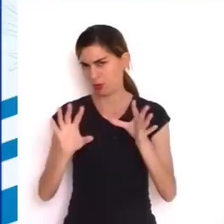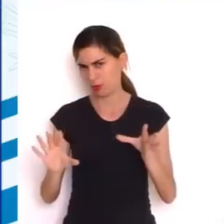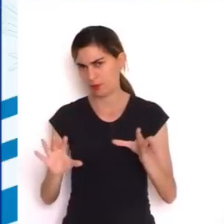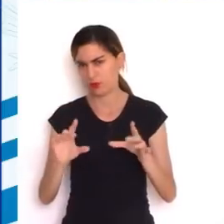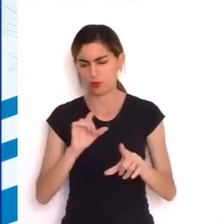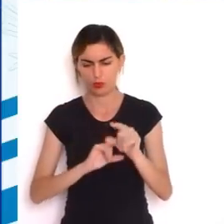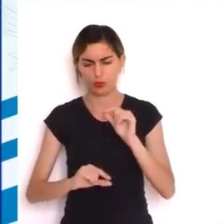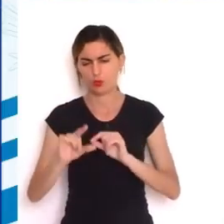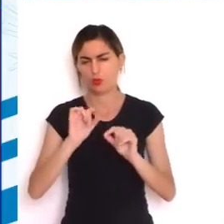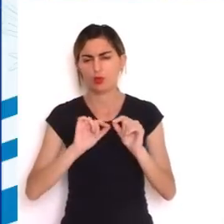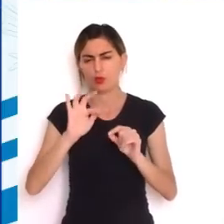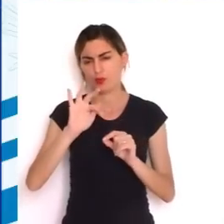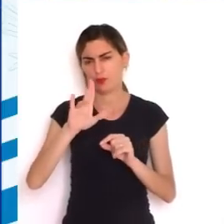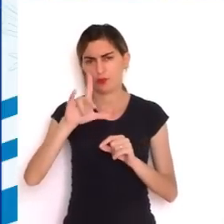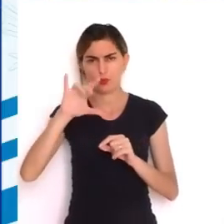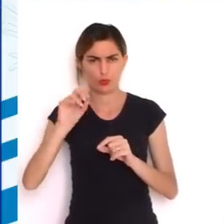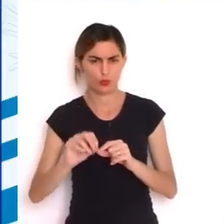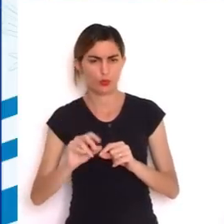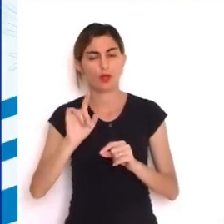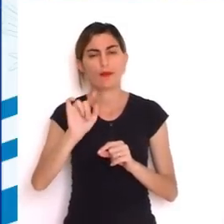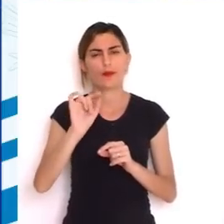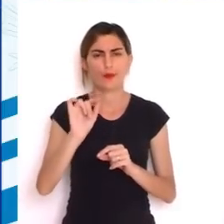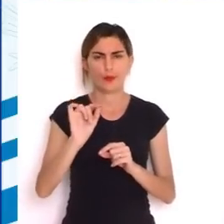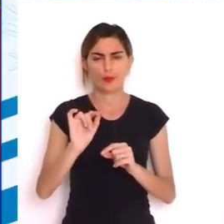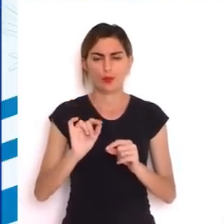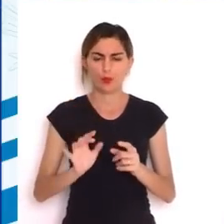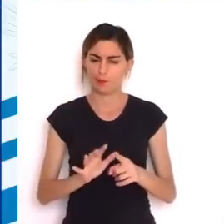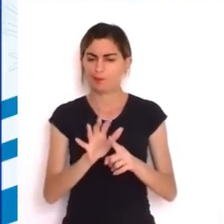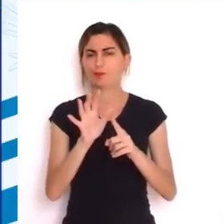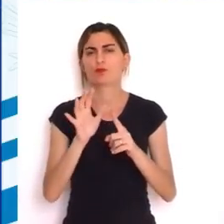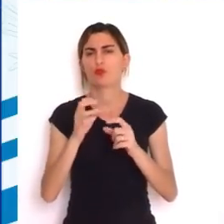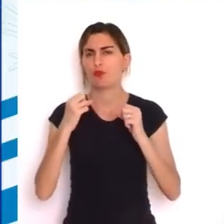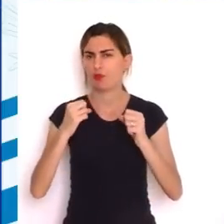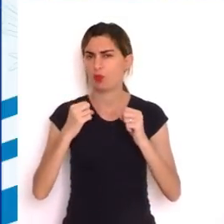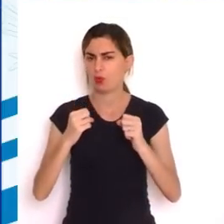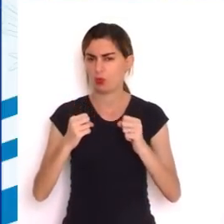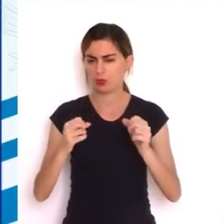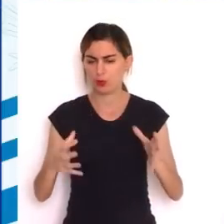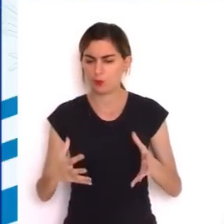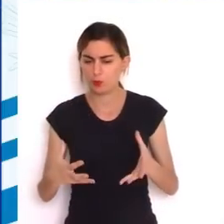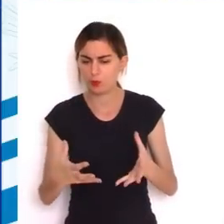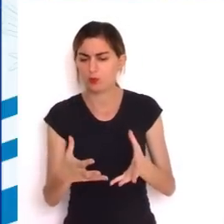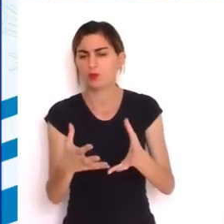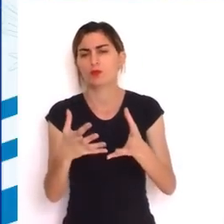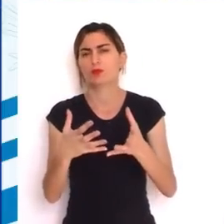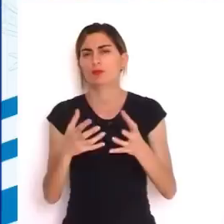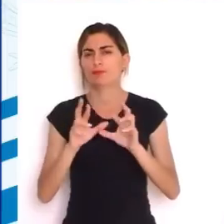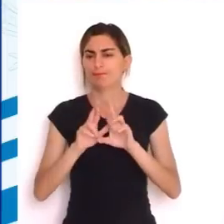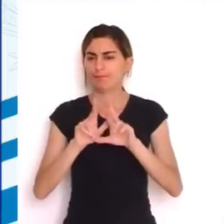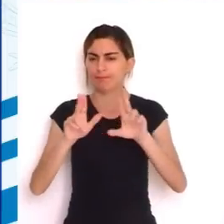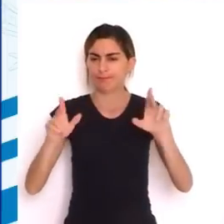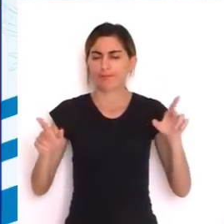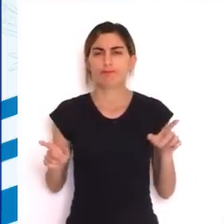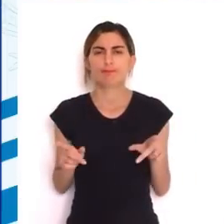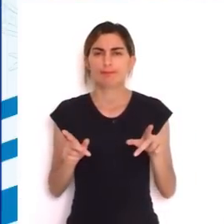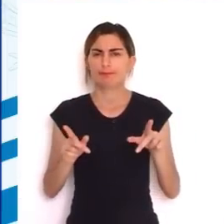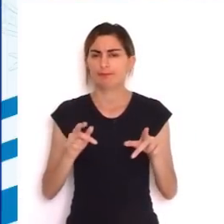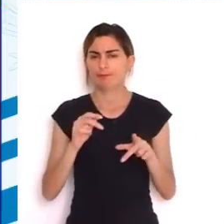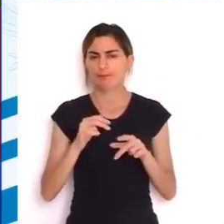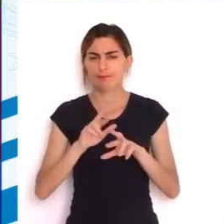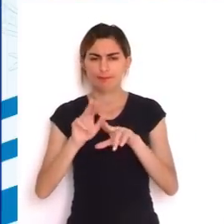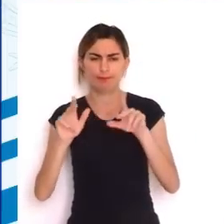livre, o escoamento do fluido ele é induzido por forças de empuxo, que vêm de